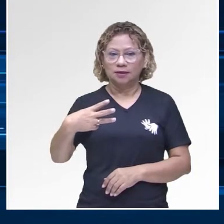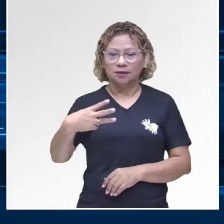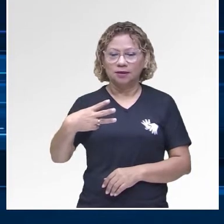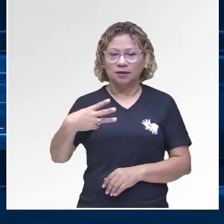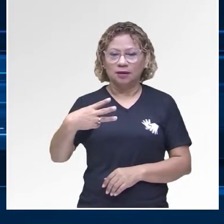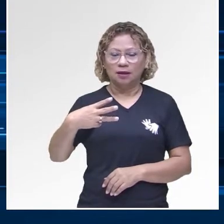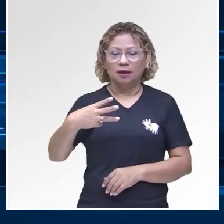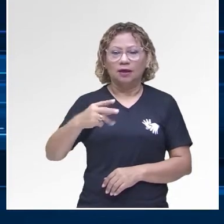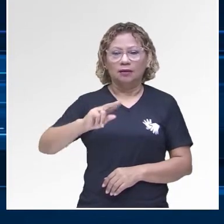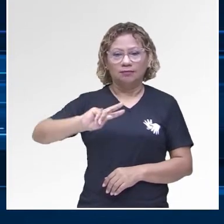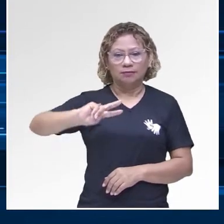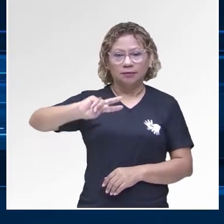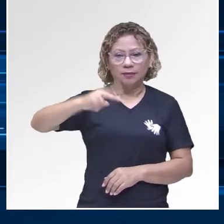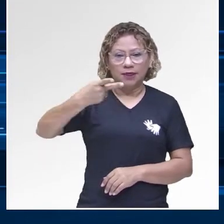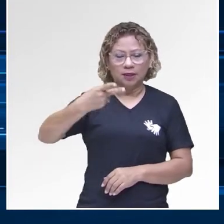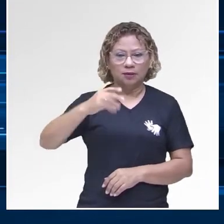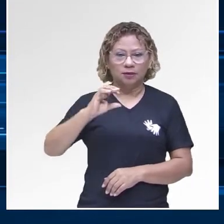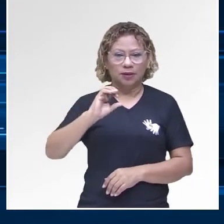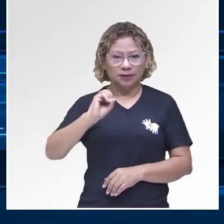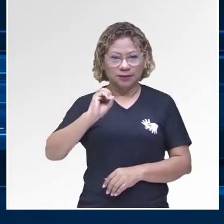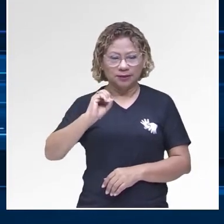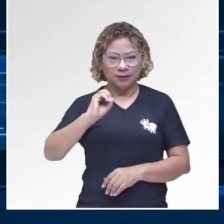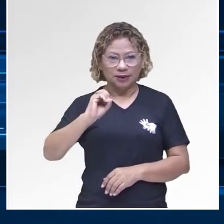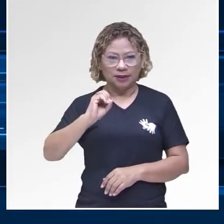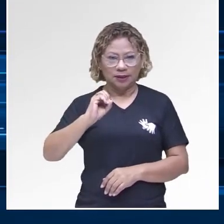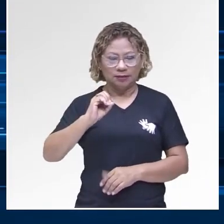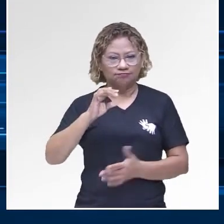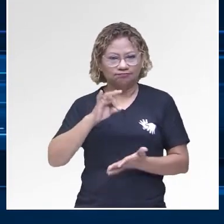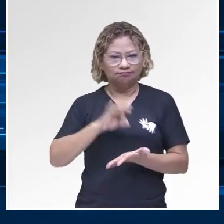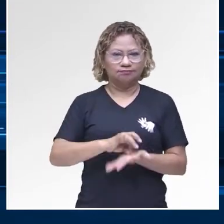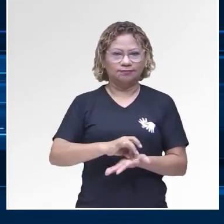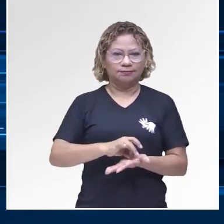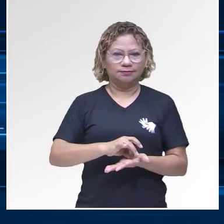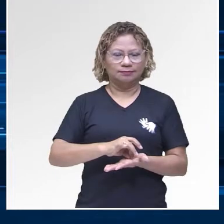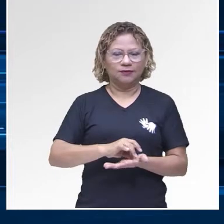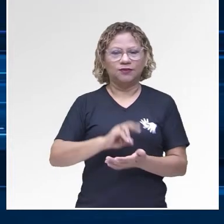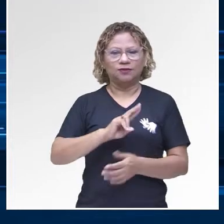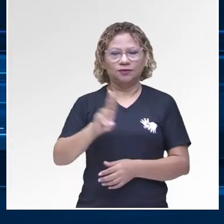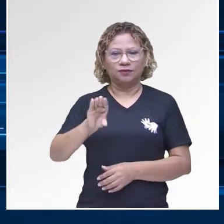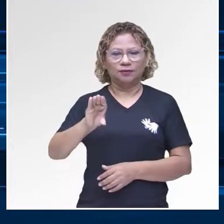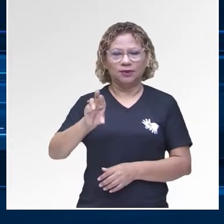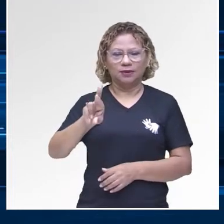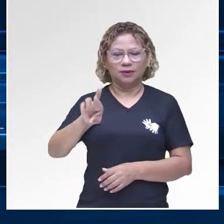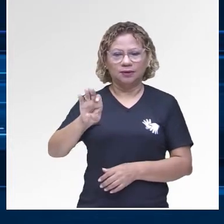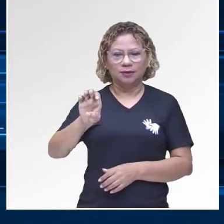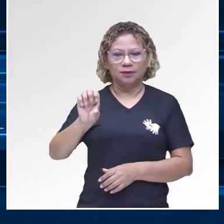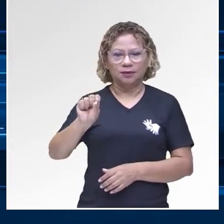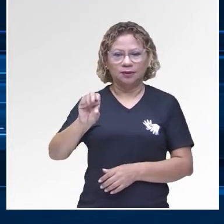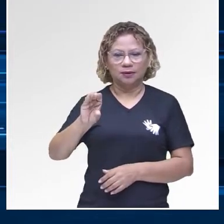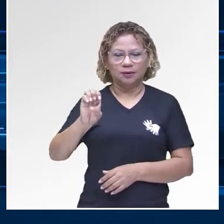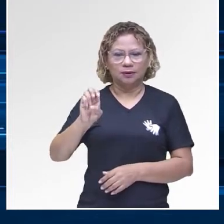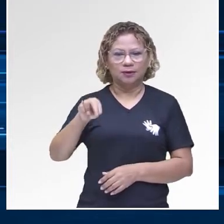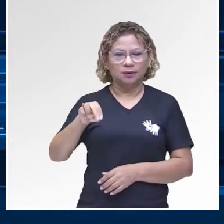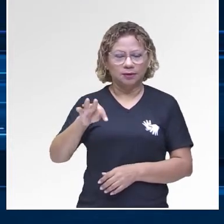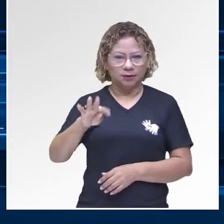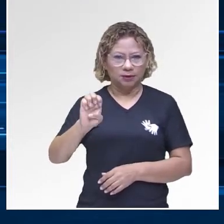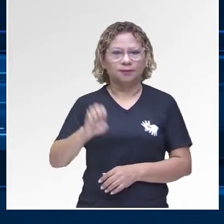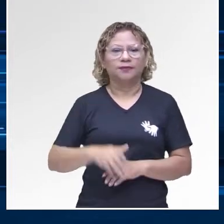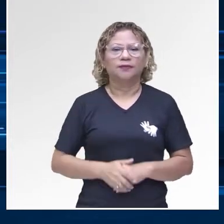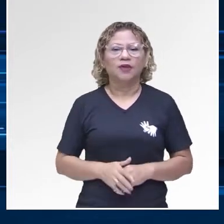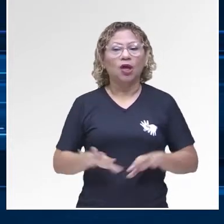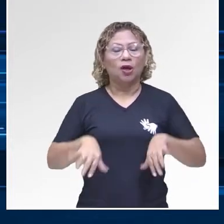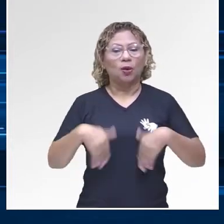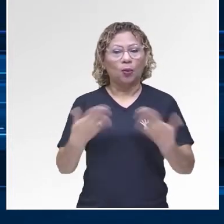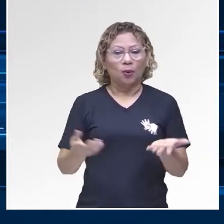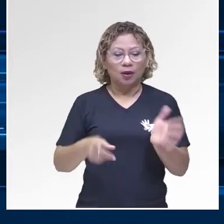maior que 0, positivo, ela é classificada como crescente. Quando a razão é